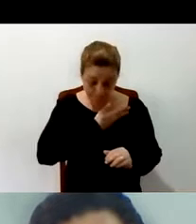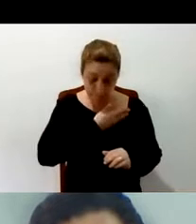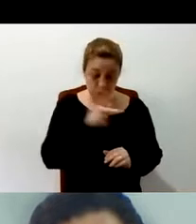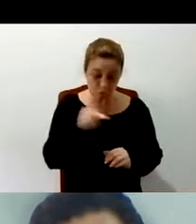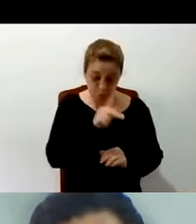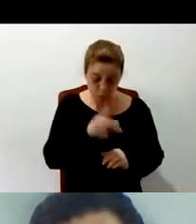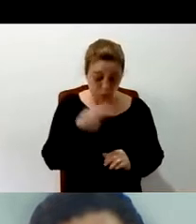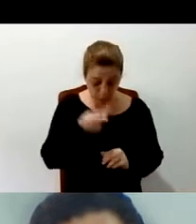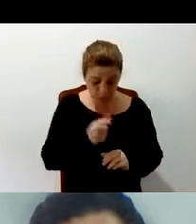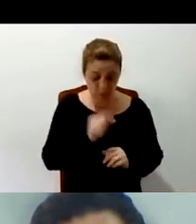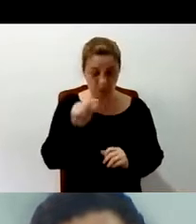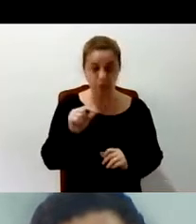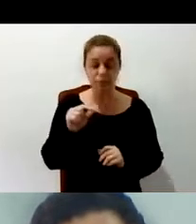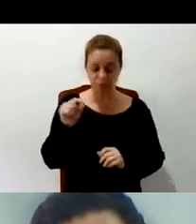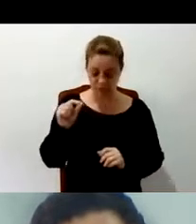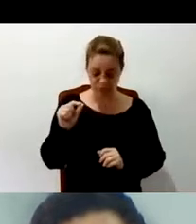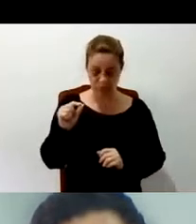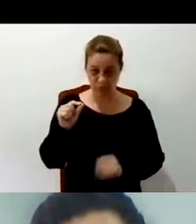nessa linha,